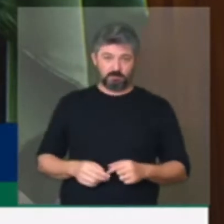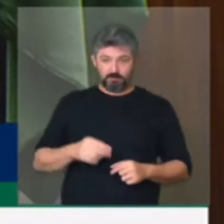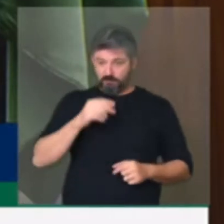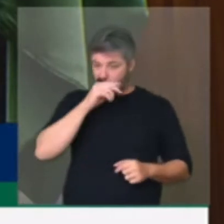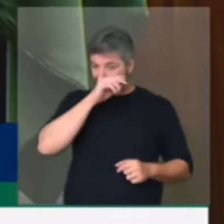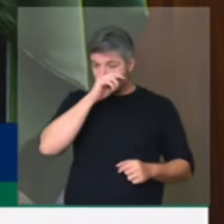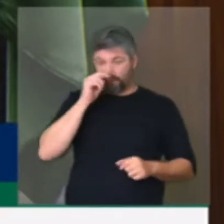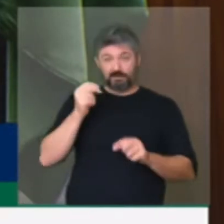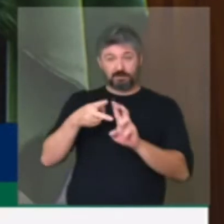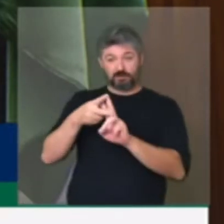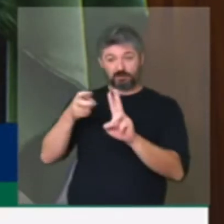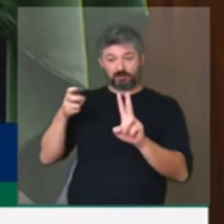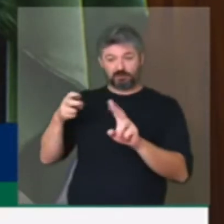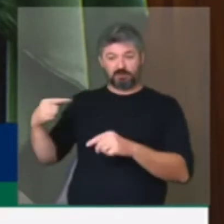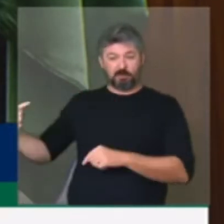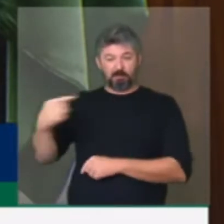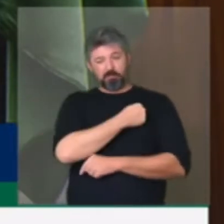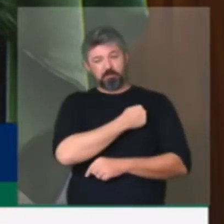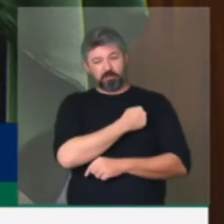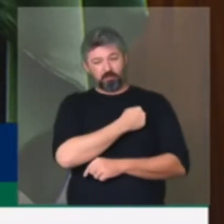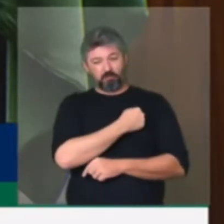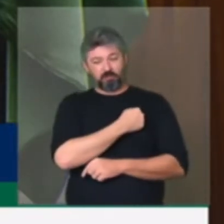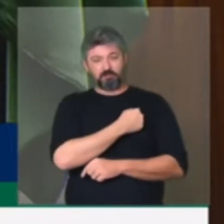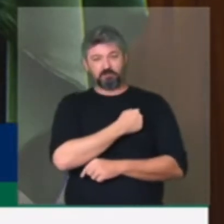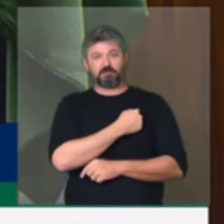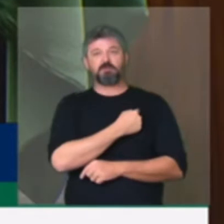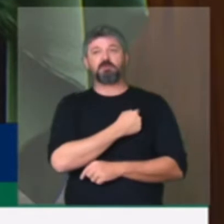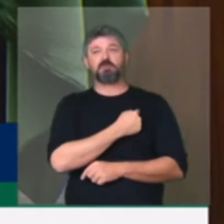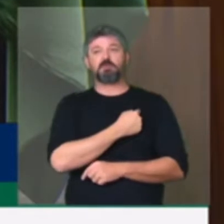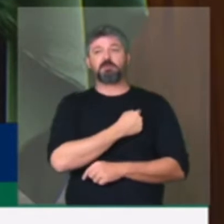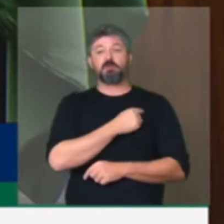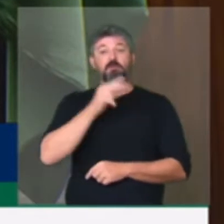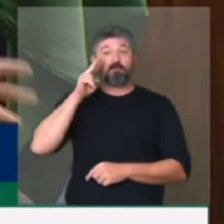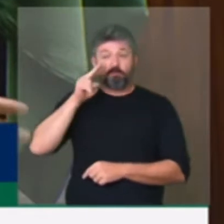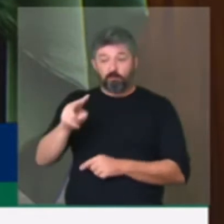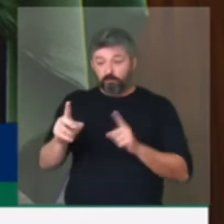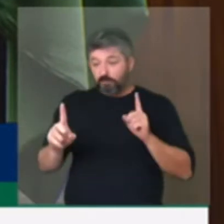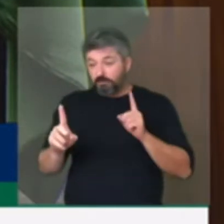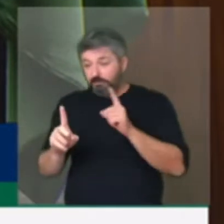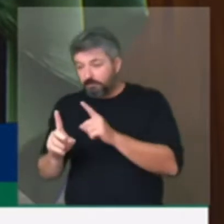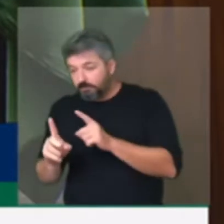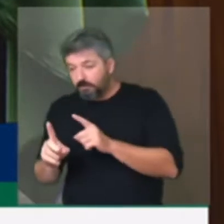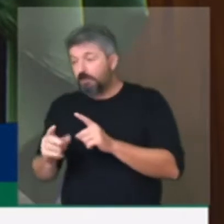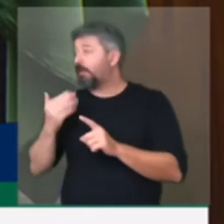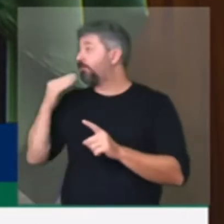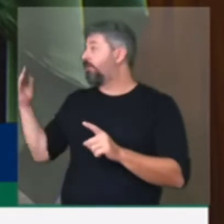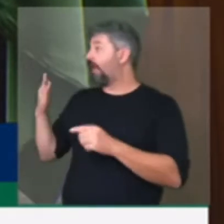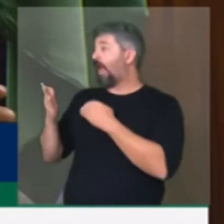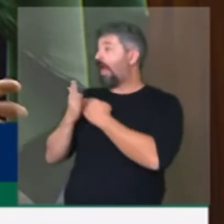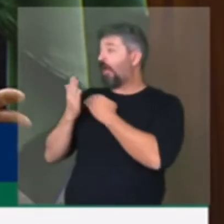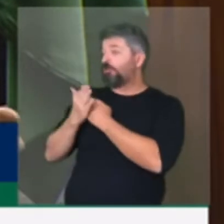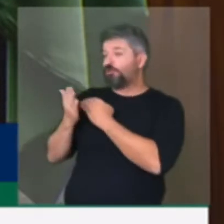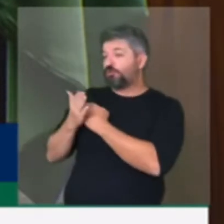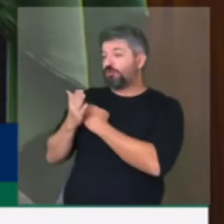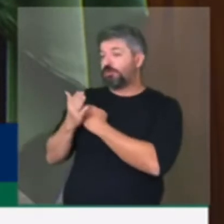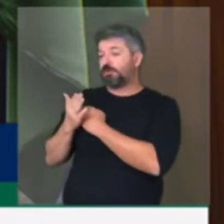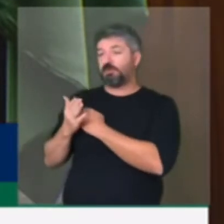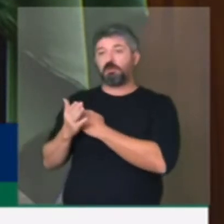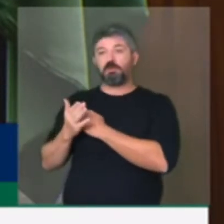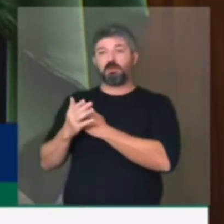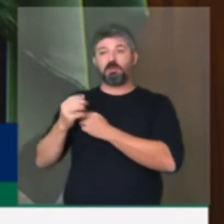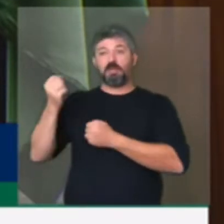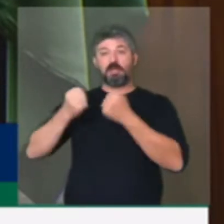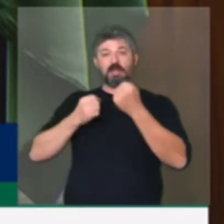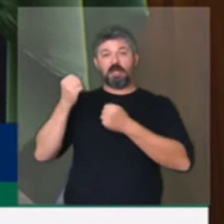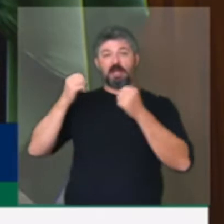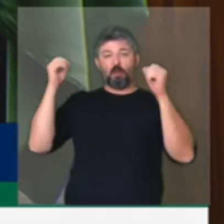o indígena atingido, vai ver a situação, chama o socorro, aparece uma ambulância e